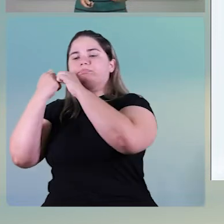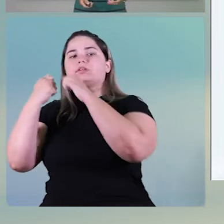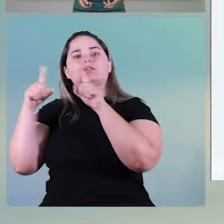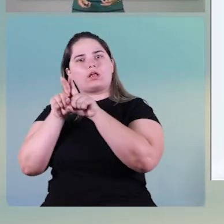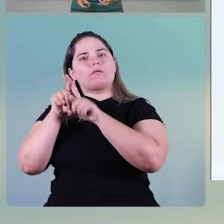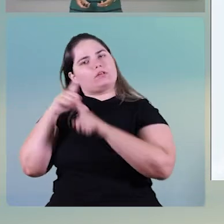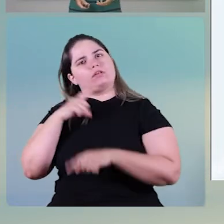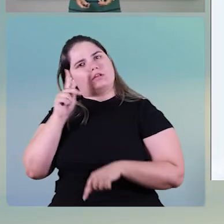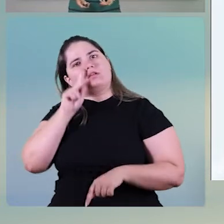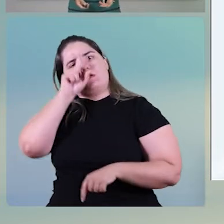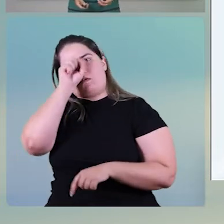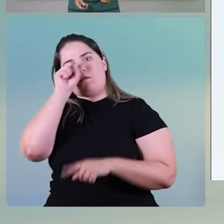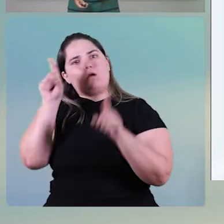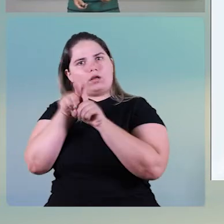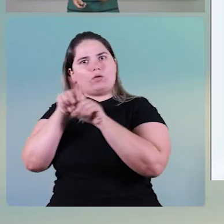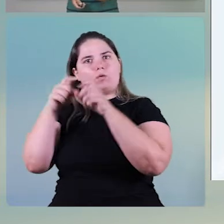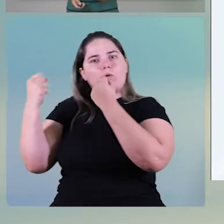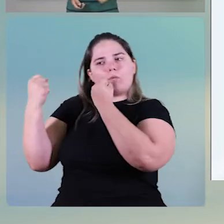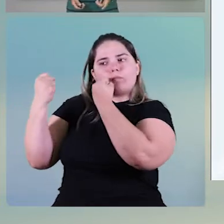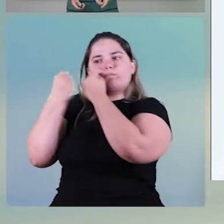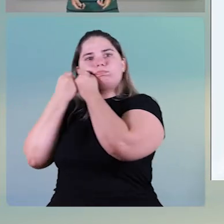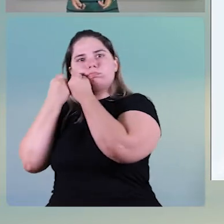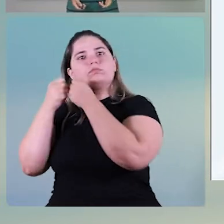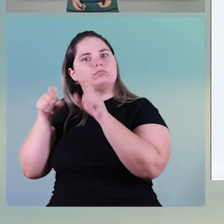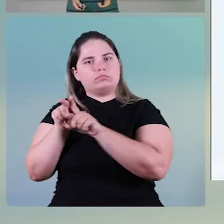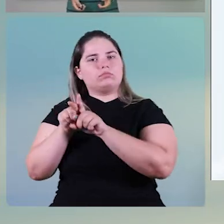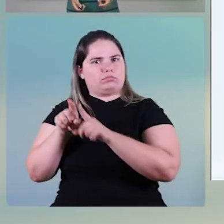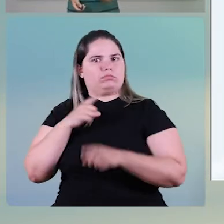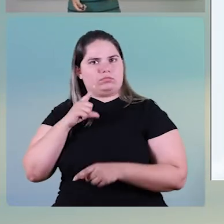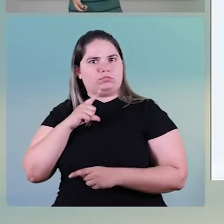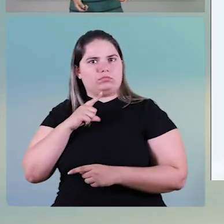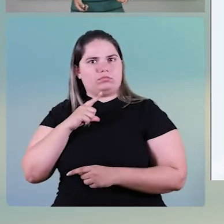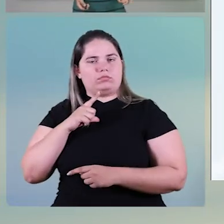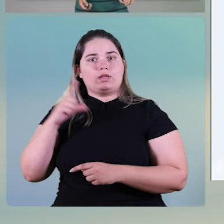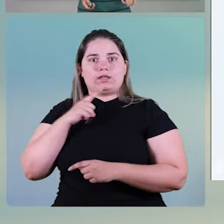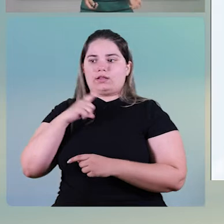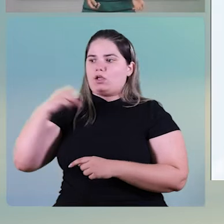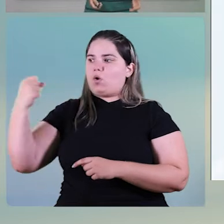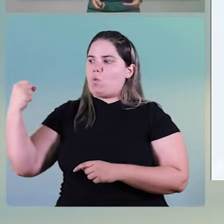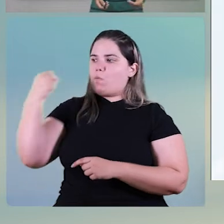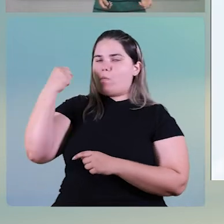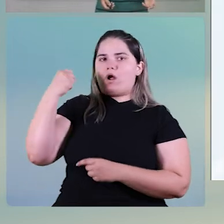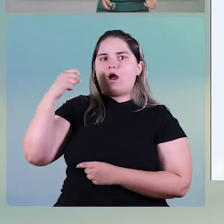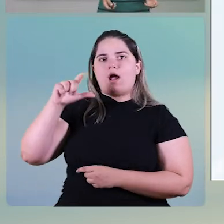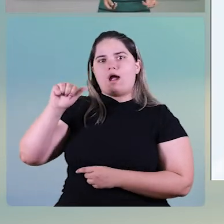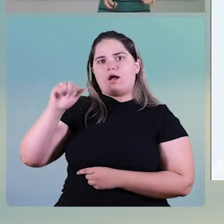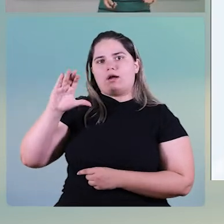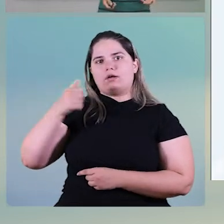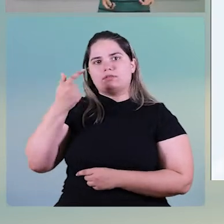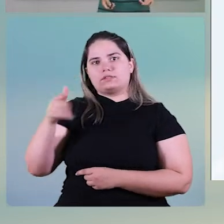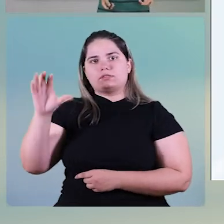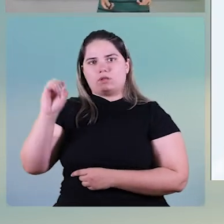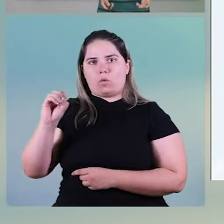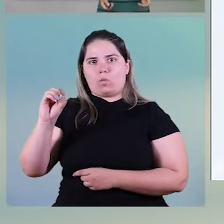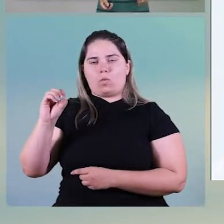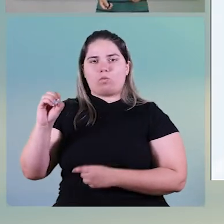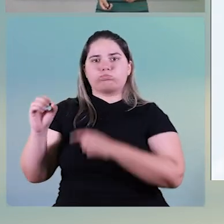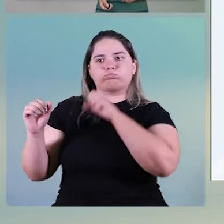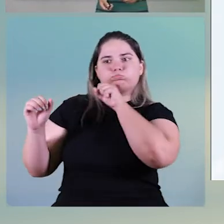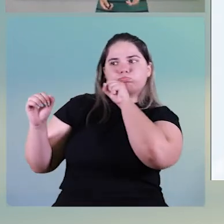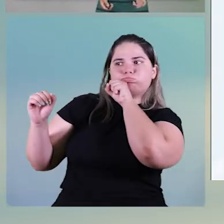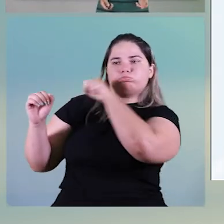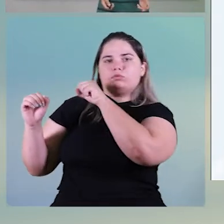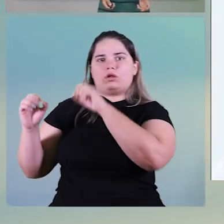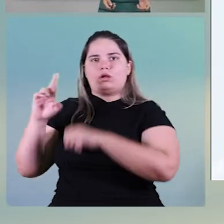As forças aparecem sempre aos pares. Uma é a ação, a outra a reação. Qual das duas é a ação e a